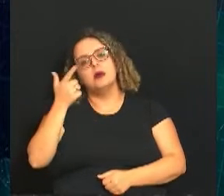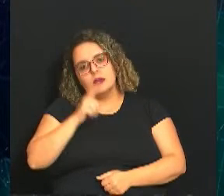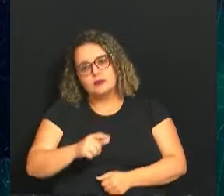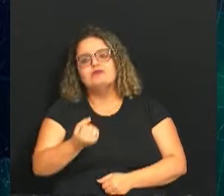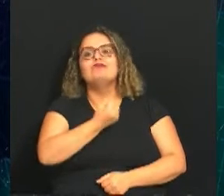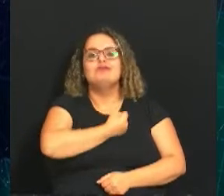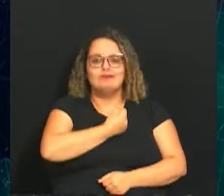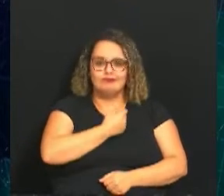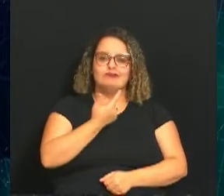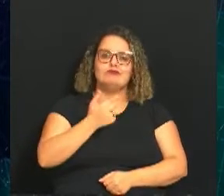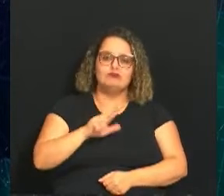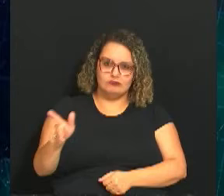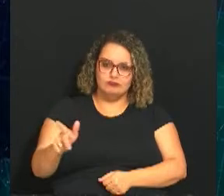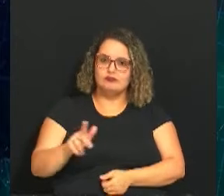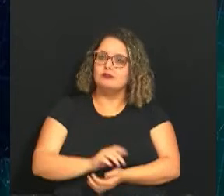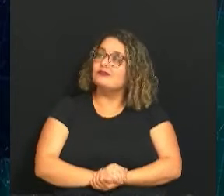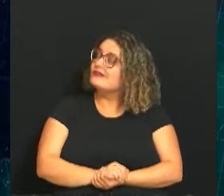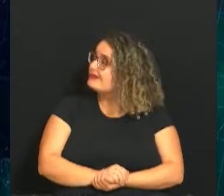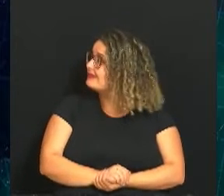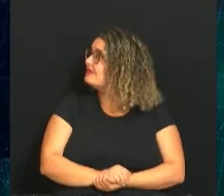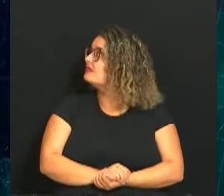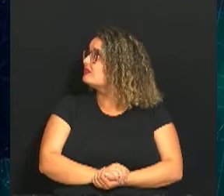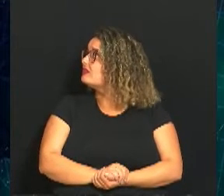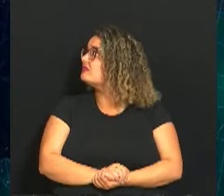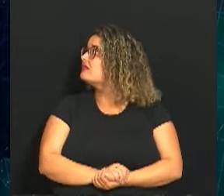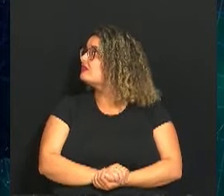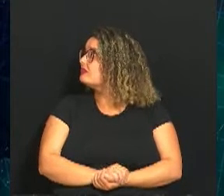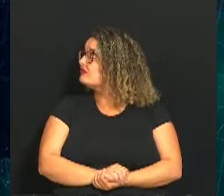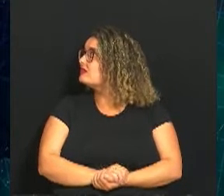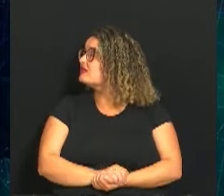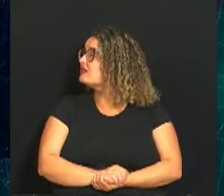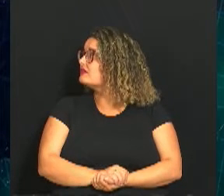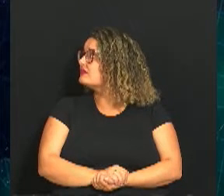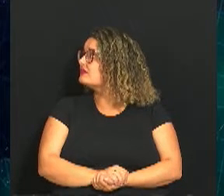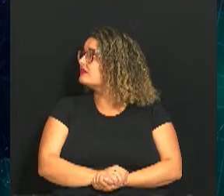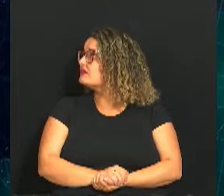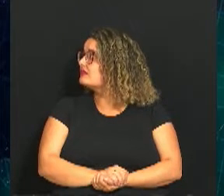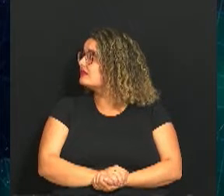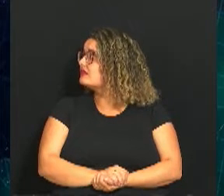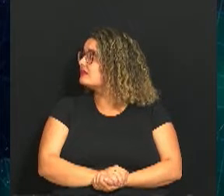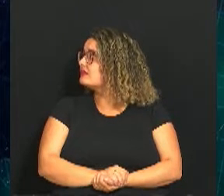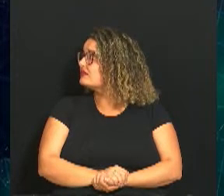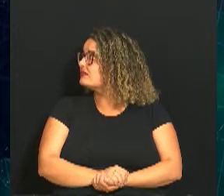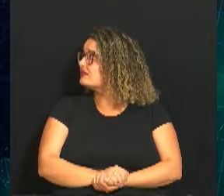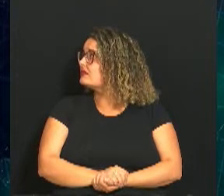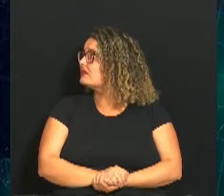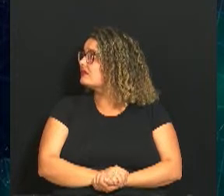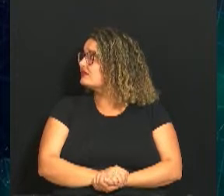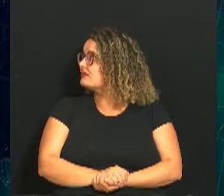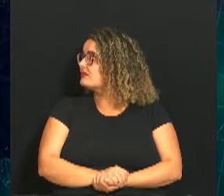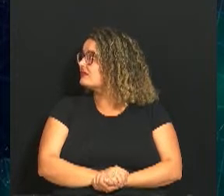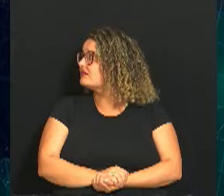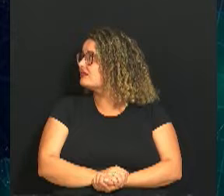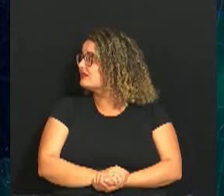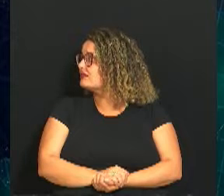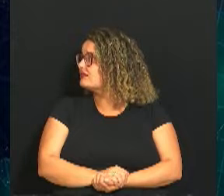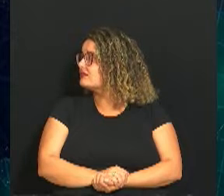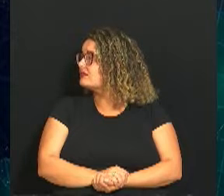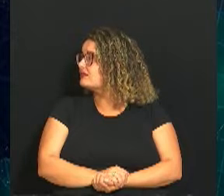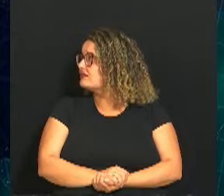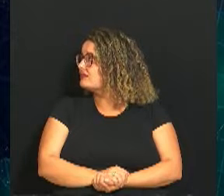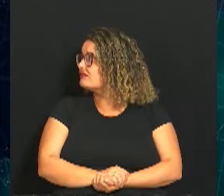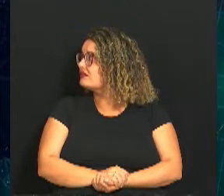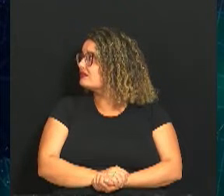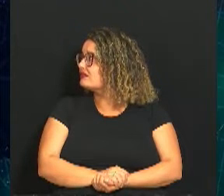21 registrados. Sumaré, 1.062, Americana, 942 mortes, Santa Bárbara do Oeste,